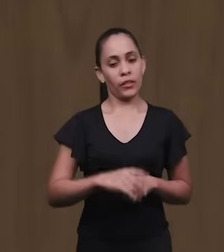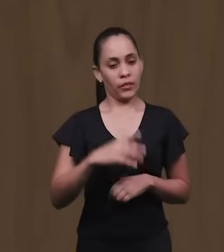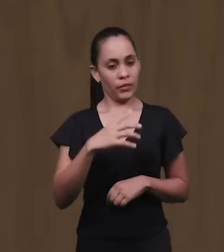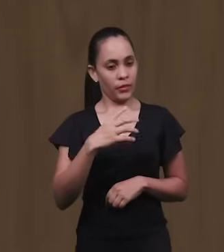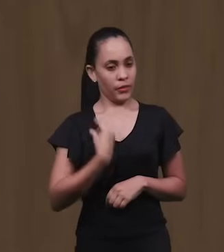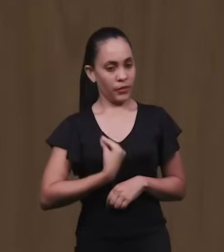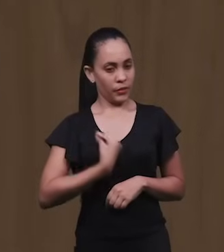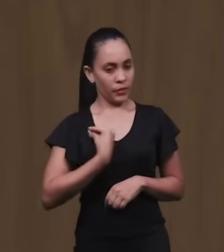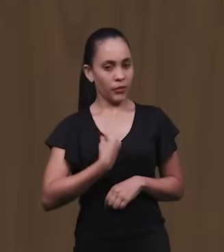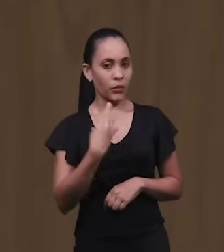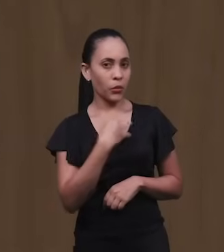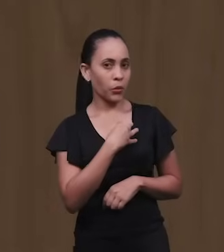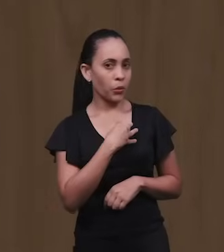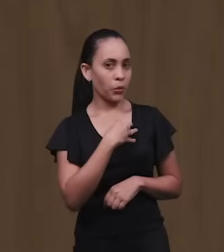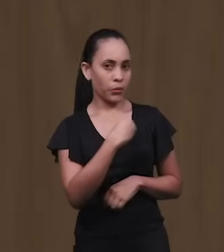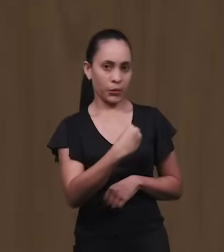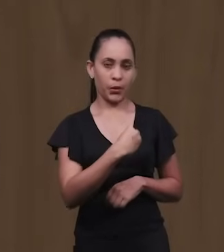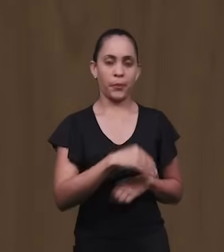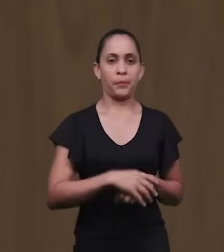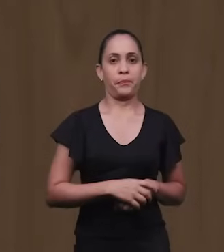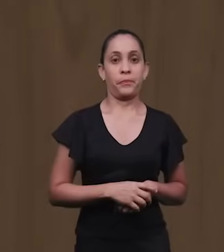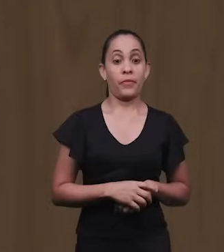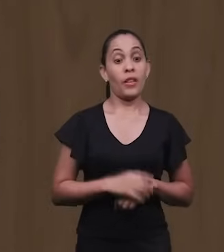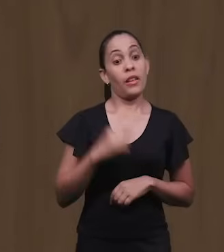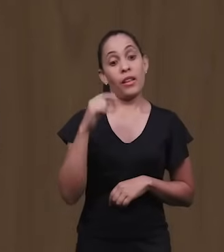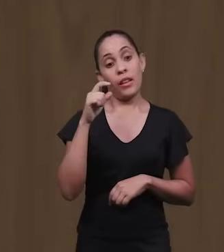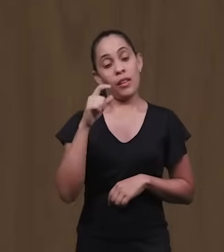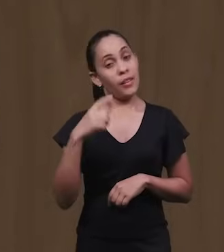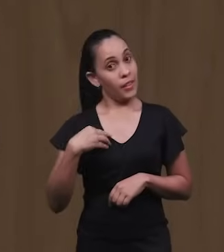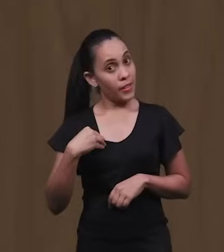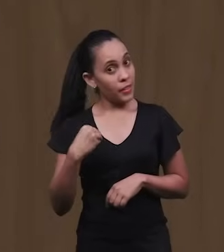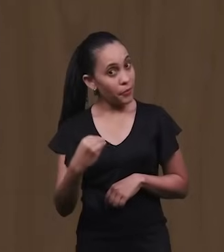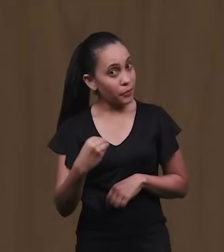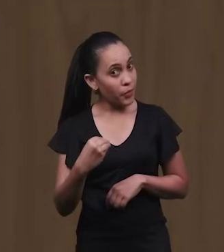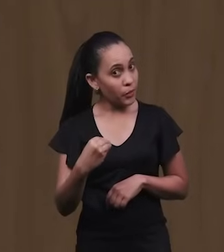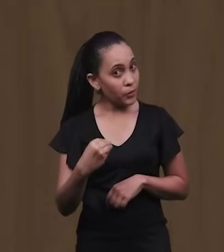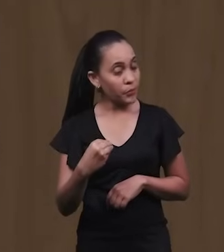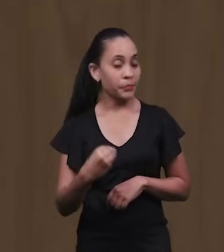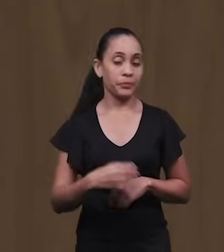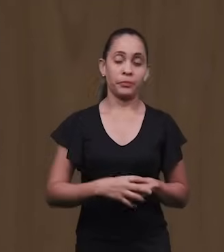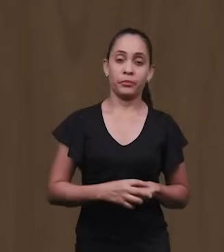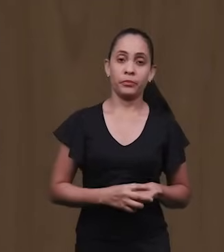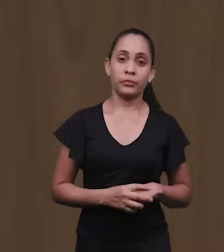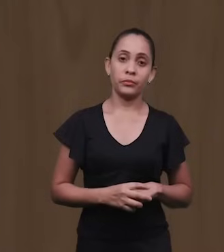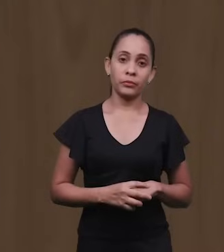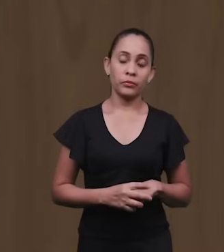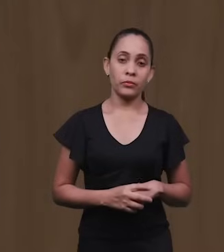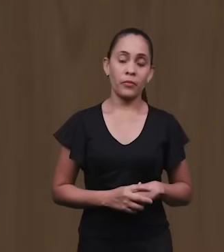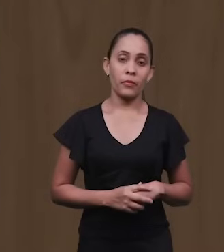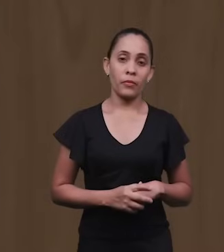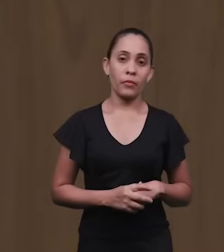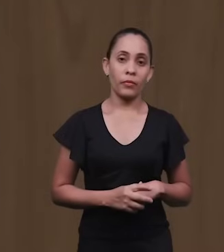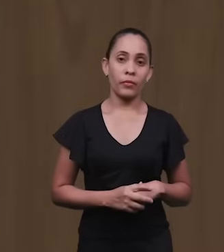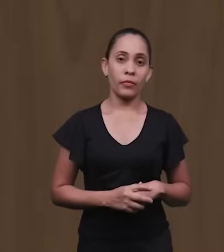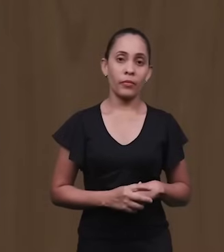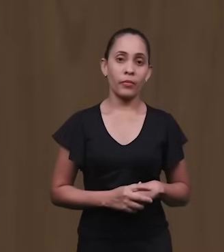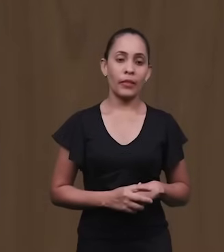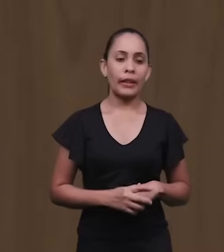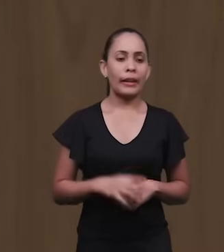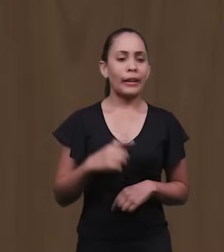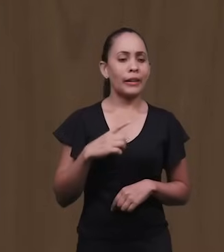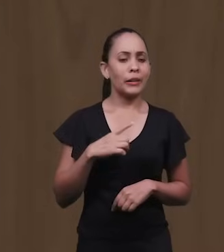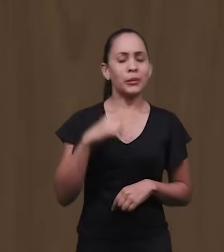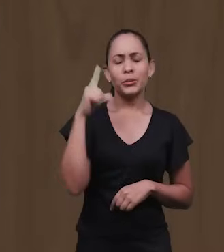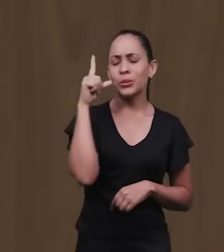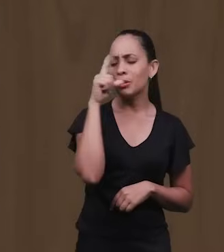convive com um filho, né? Ainda até hoje, mas esse filho, ele dava